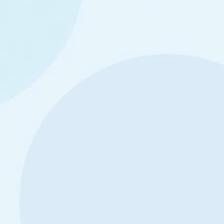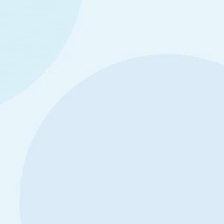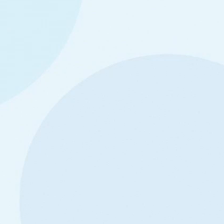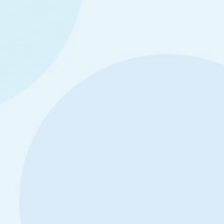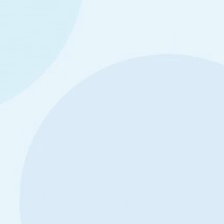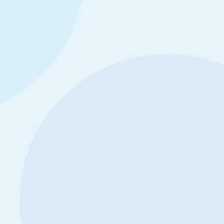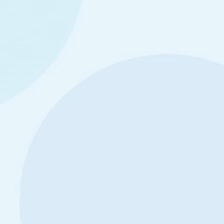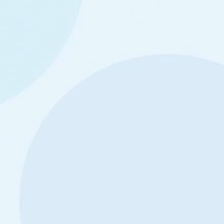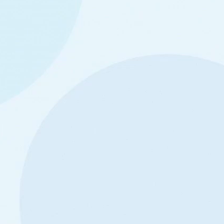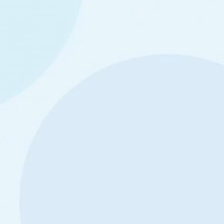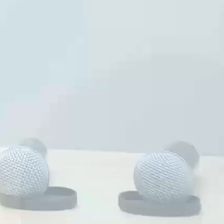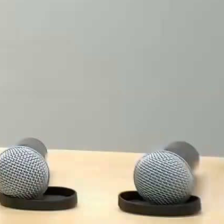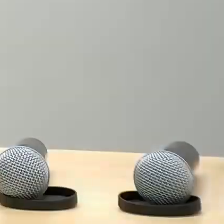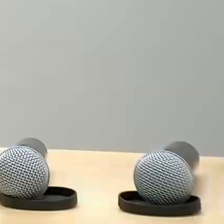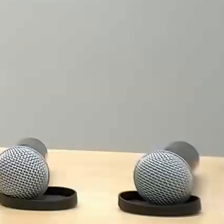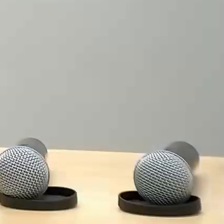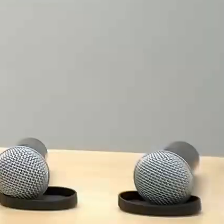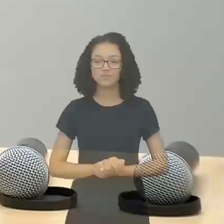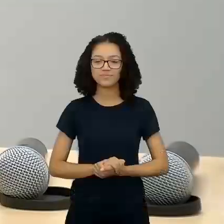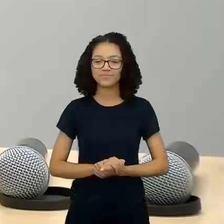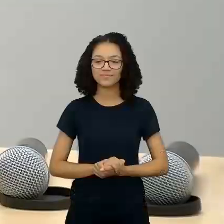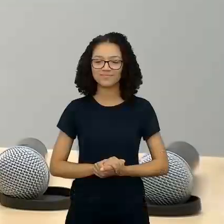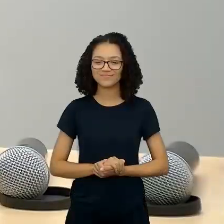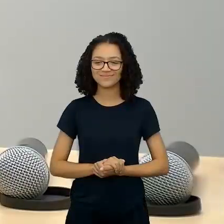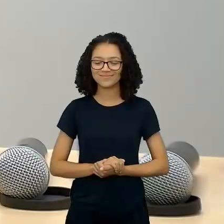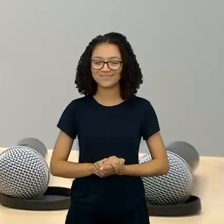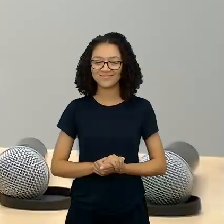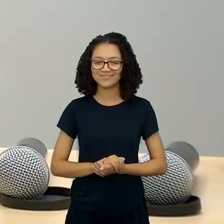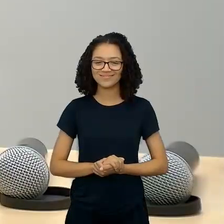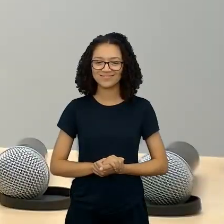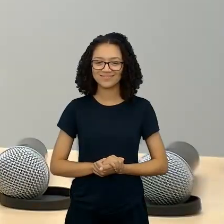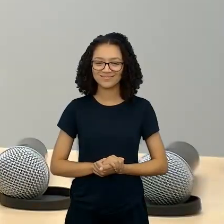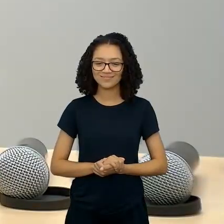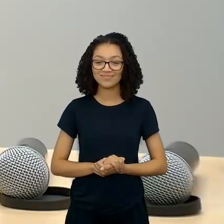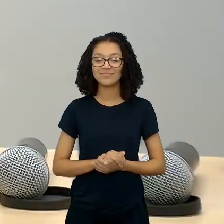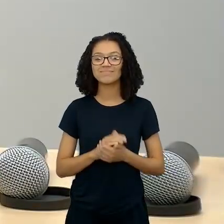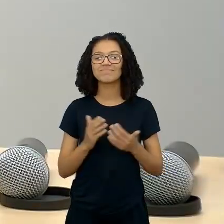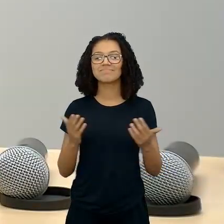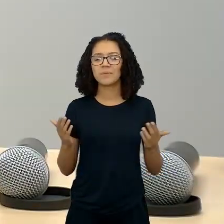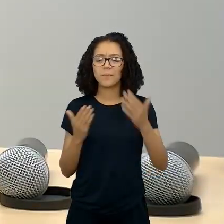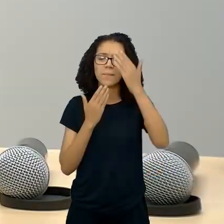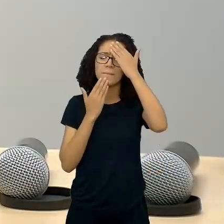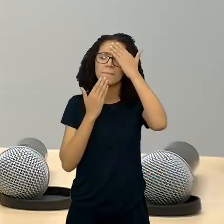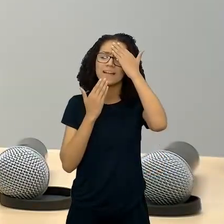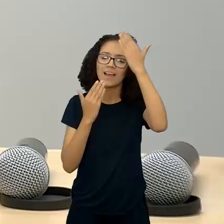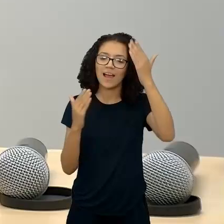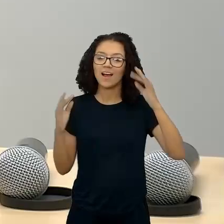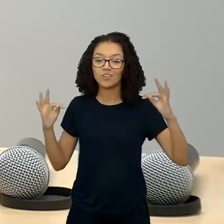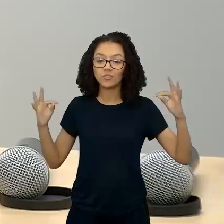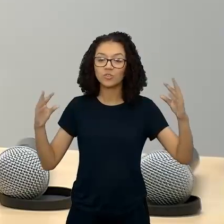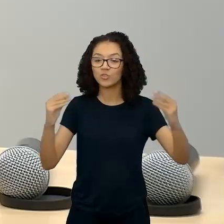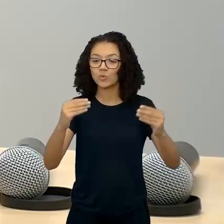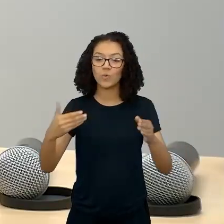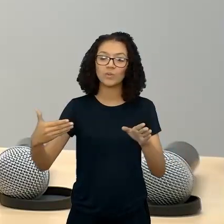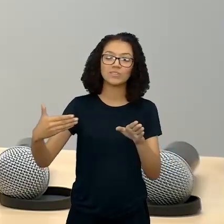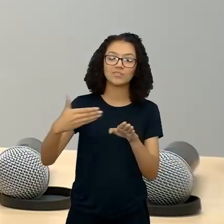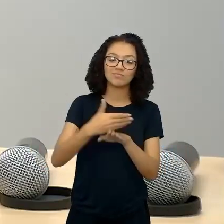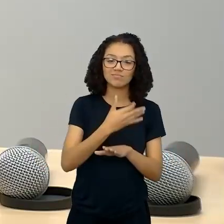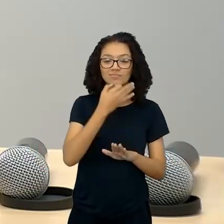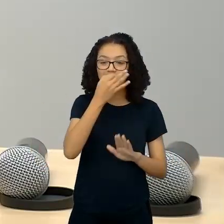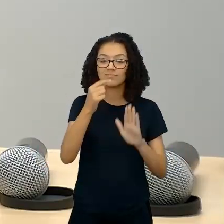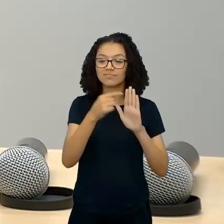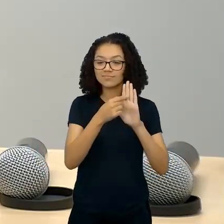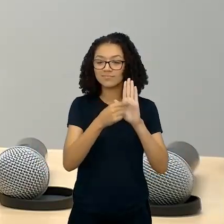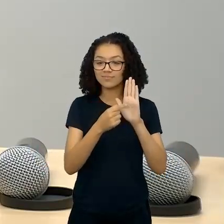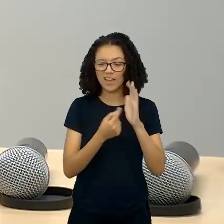Acho, não sei, Porque ano são eleitoral. empresas- Não, são... Olá, professores. Muito obrigada por todas as contribuições. Vou